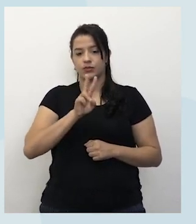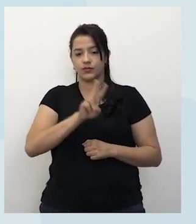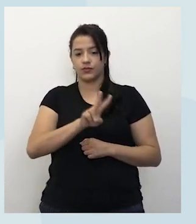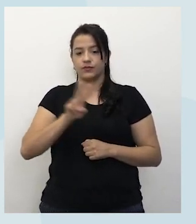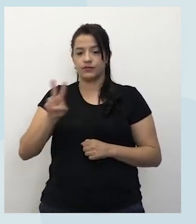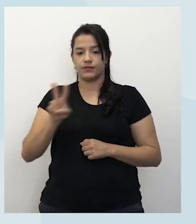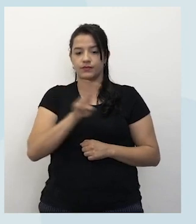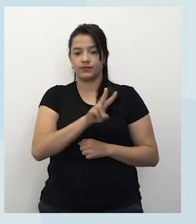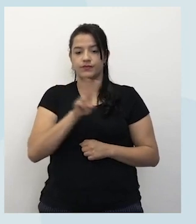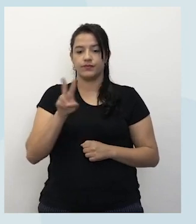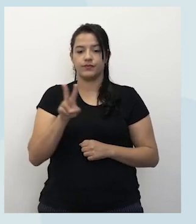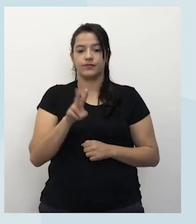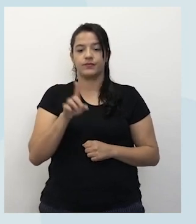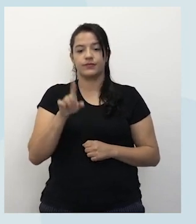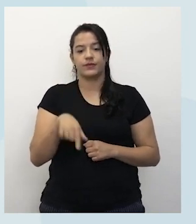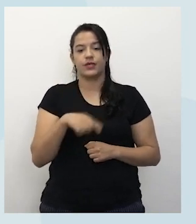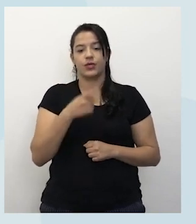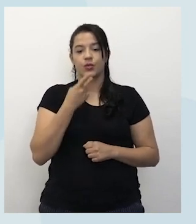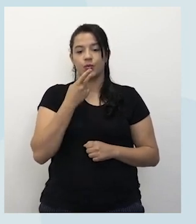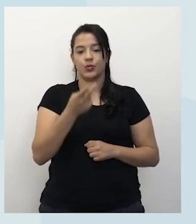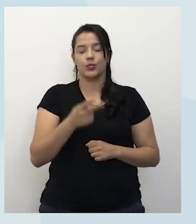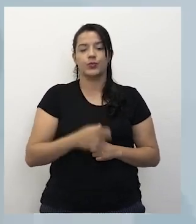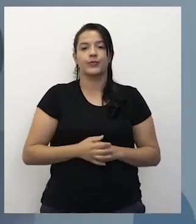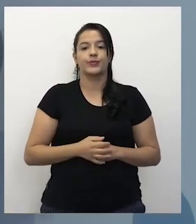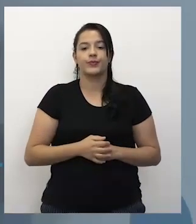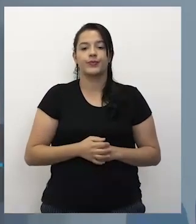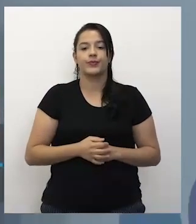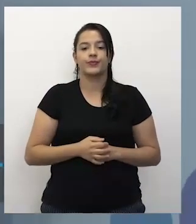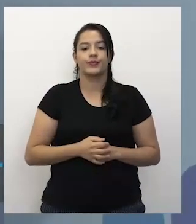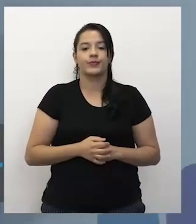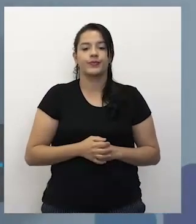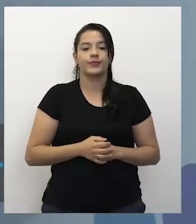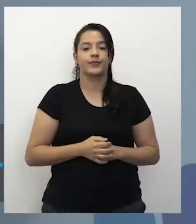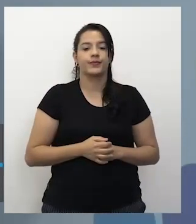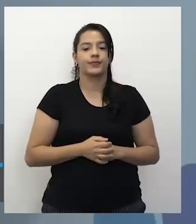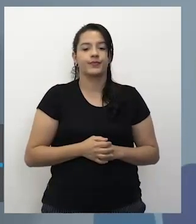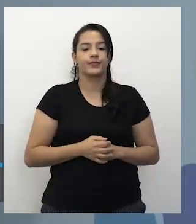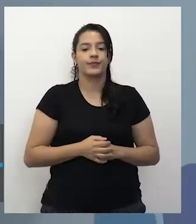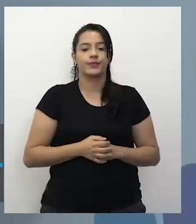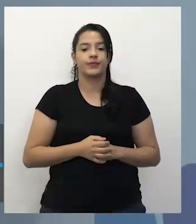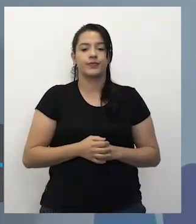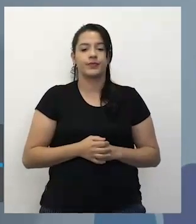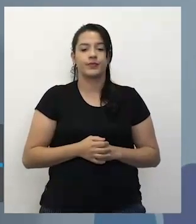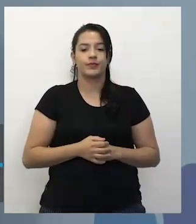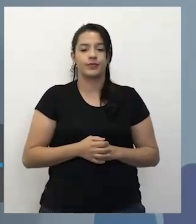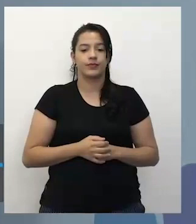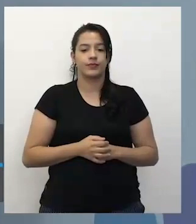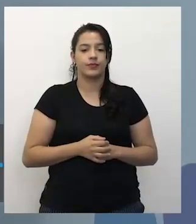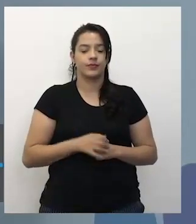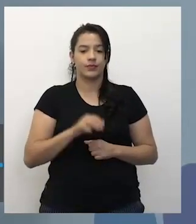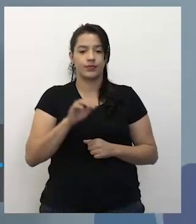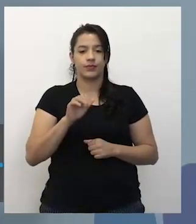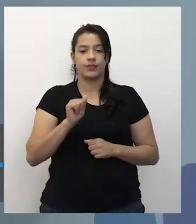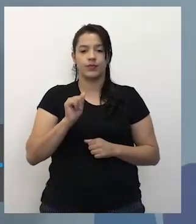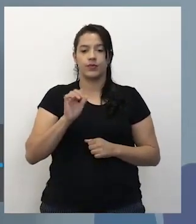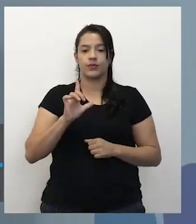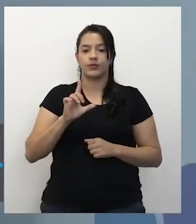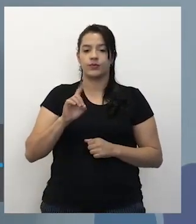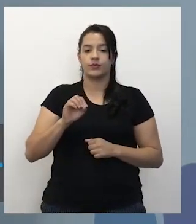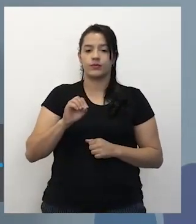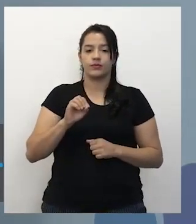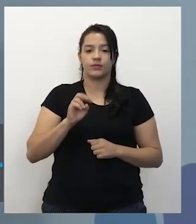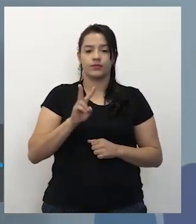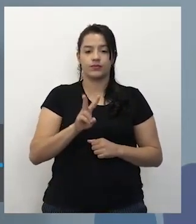porque é som de U. Yep. Tem um seriado lá que tá passando, a gente fala WandaVision, mas é WandaVision, é